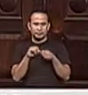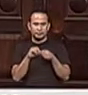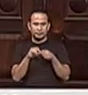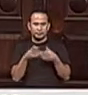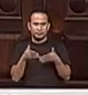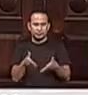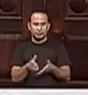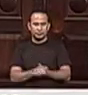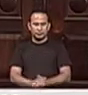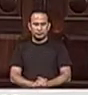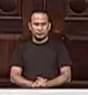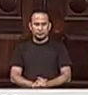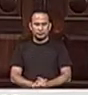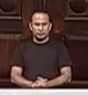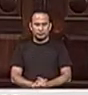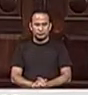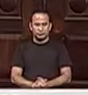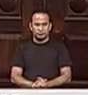cabines